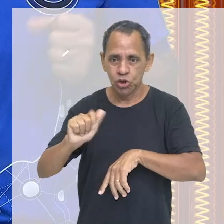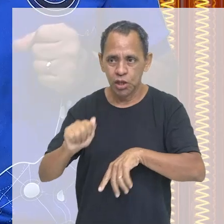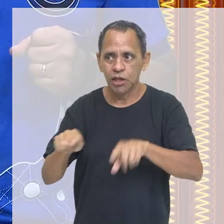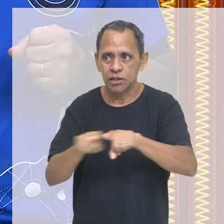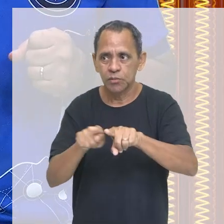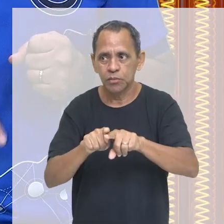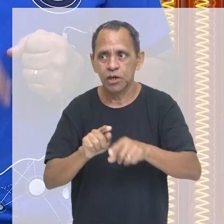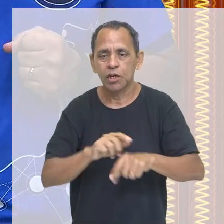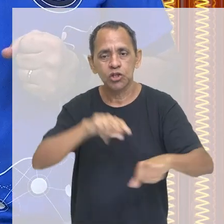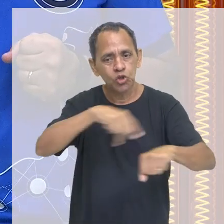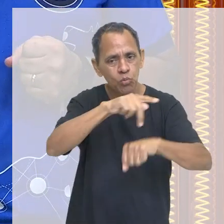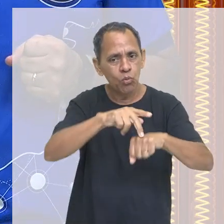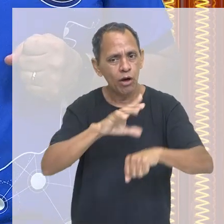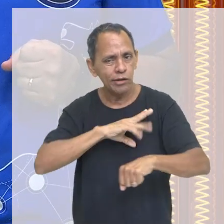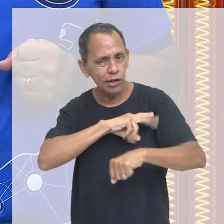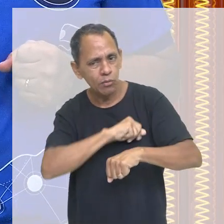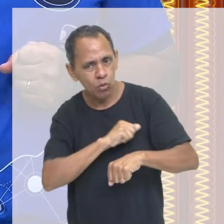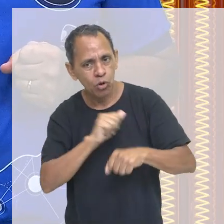exacerbado. A gente vai ver que esse